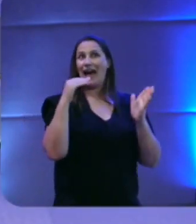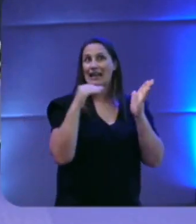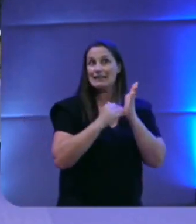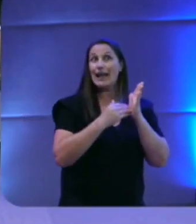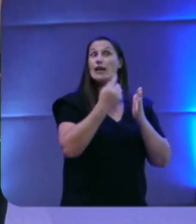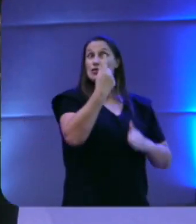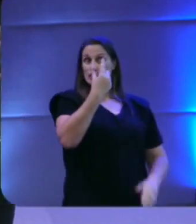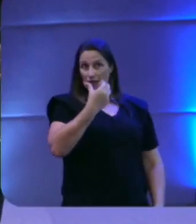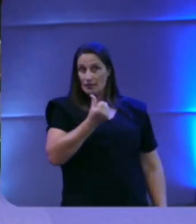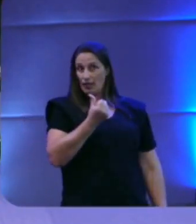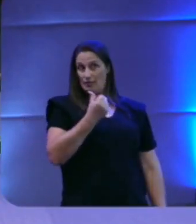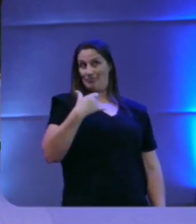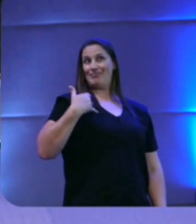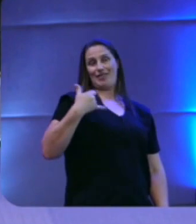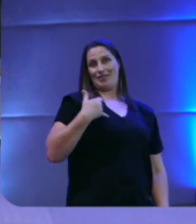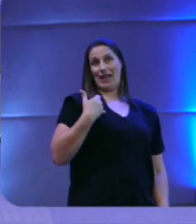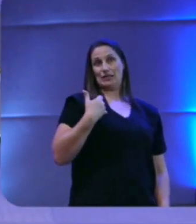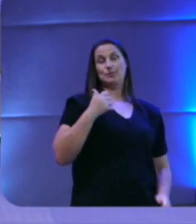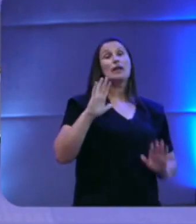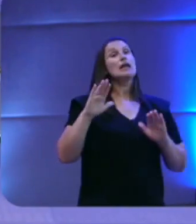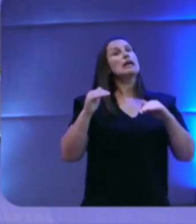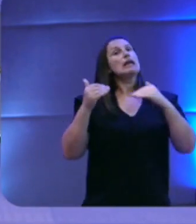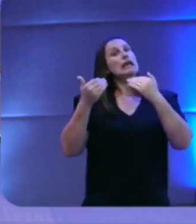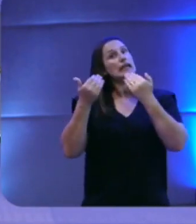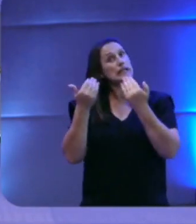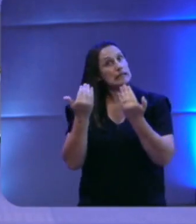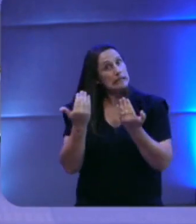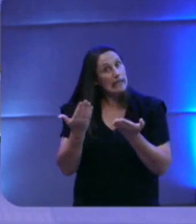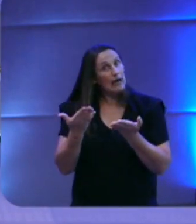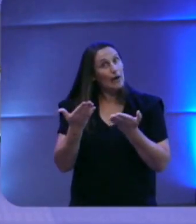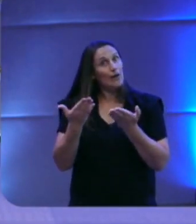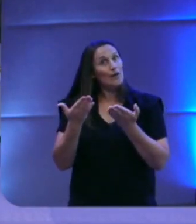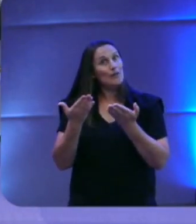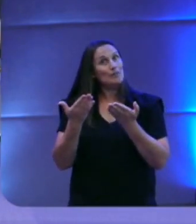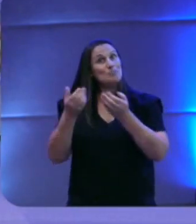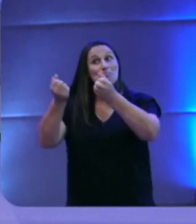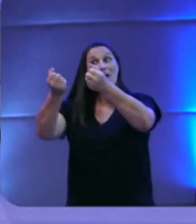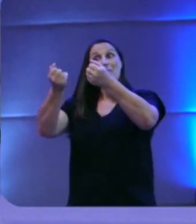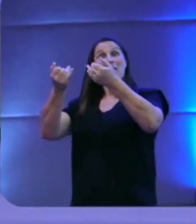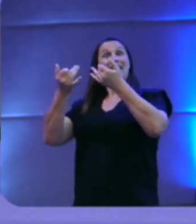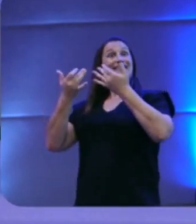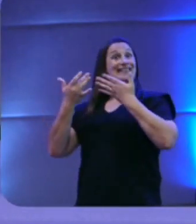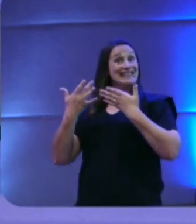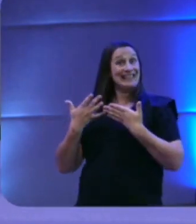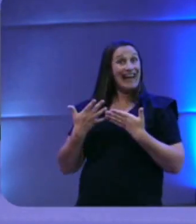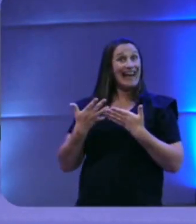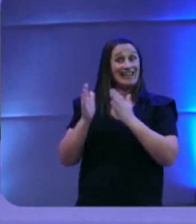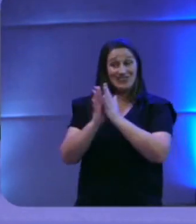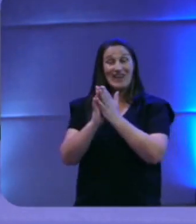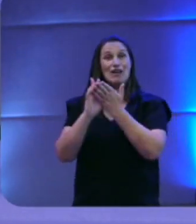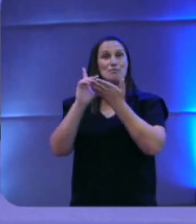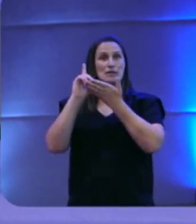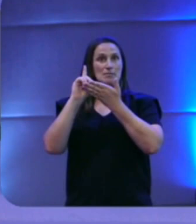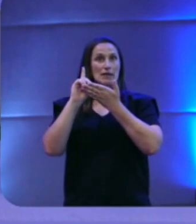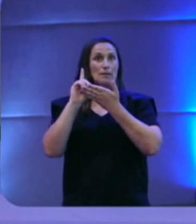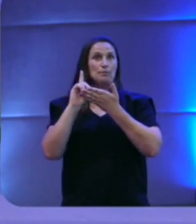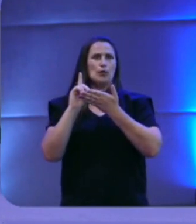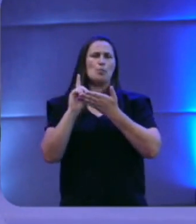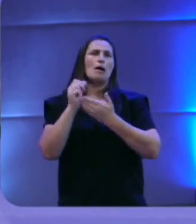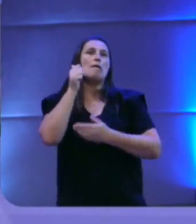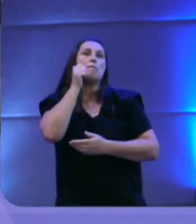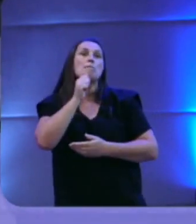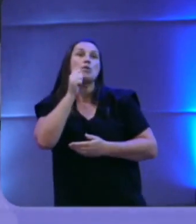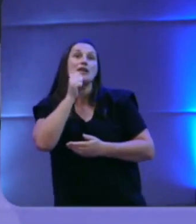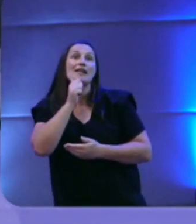então, me apresentaram a palavra de Deus. Em específico, quando eu tinha 16 anos, um jovem da nossa igreja,